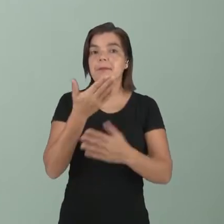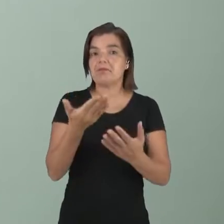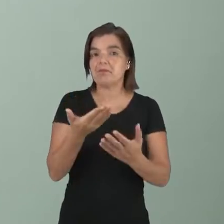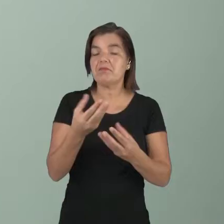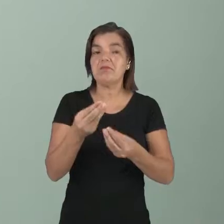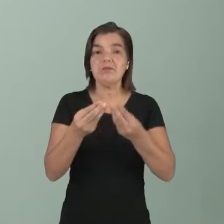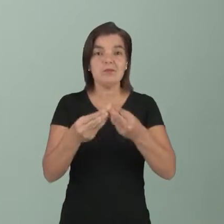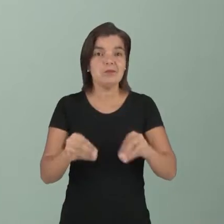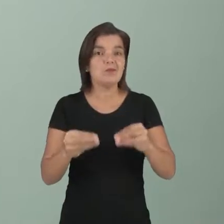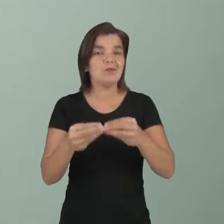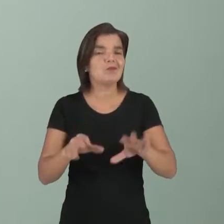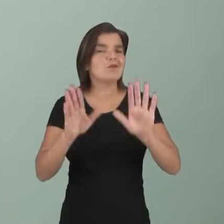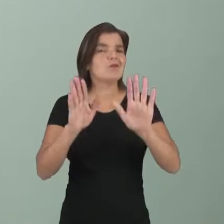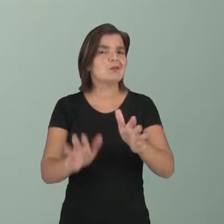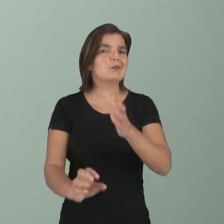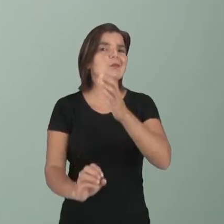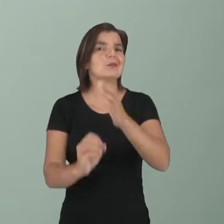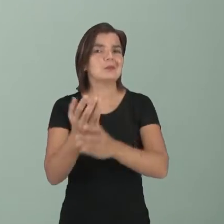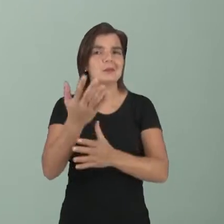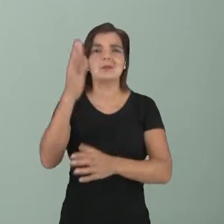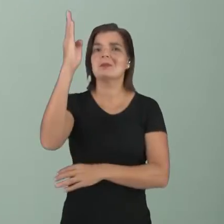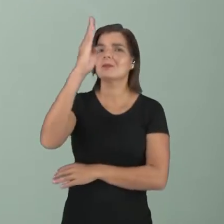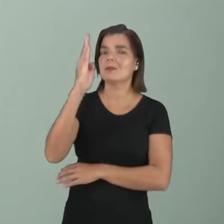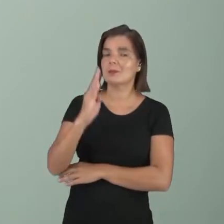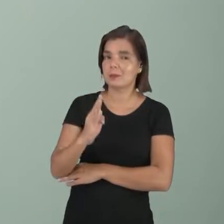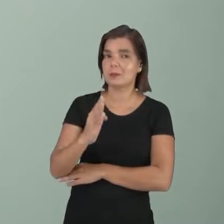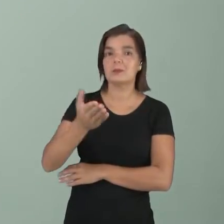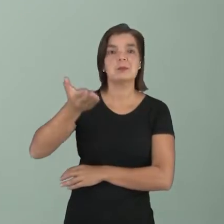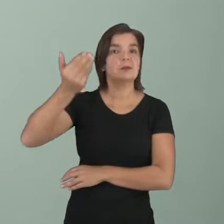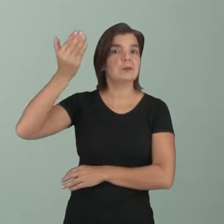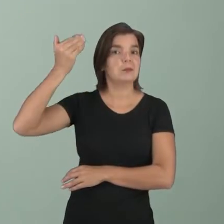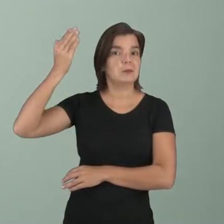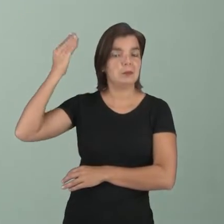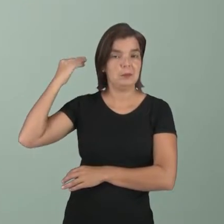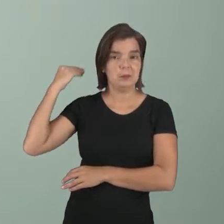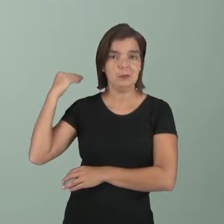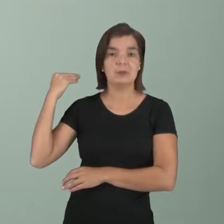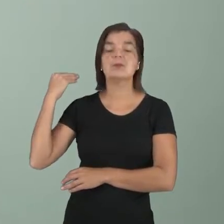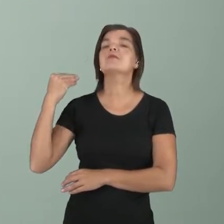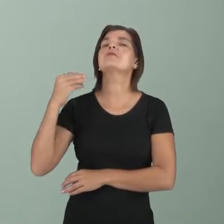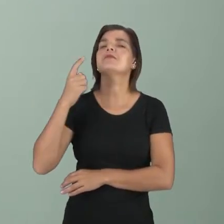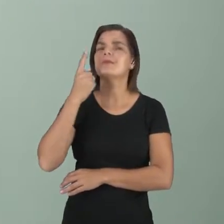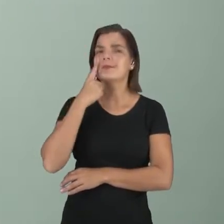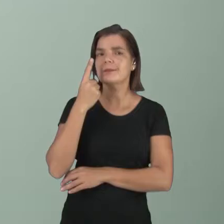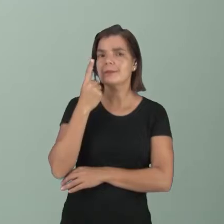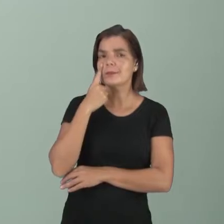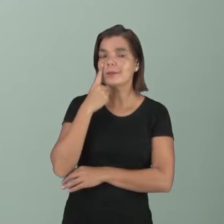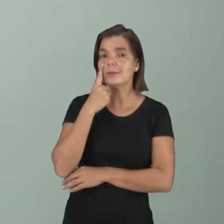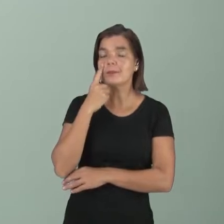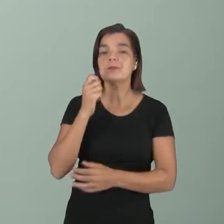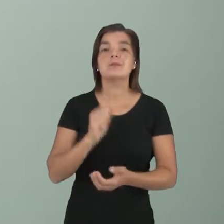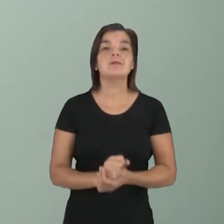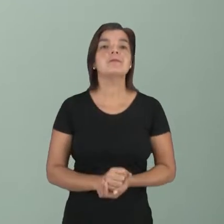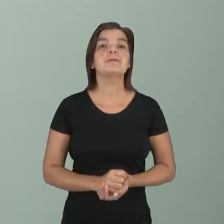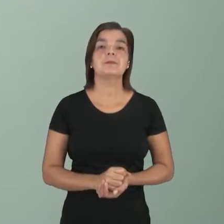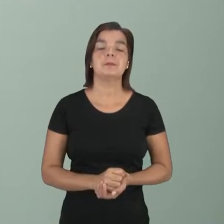a crise econômica que já vinha acontecendo no Brasil até mesmo antes da pandemia, a gente viu que ela